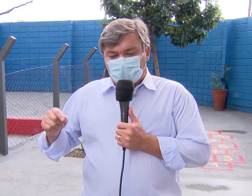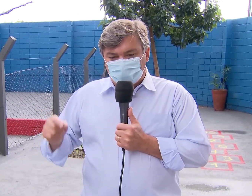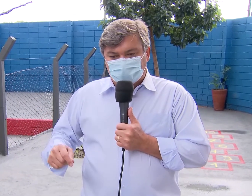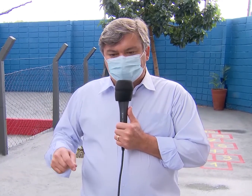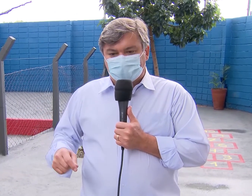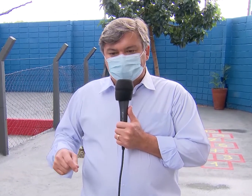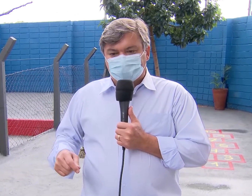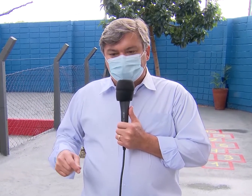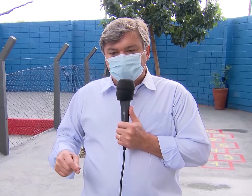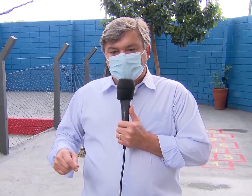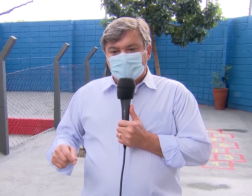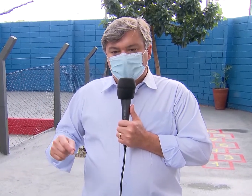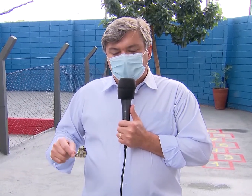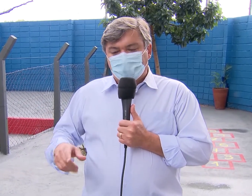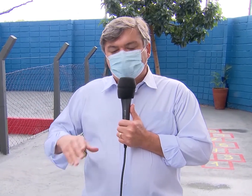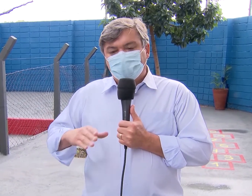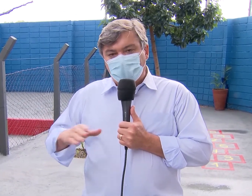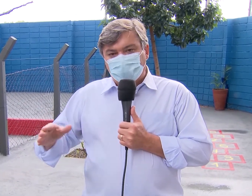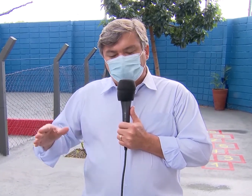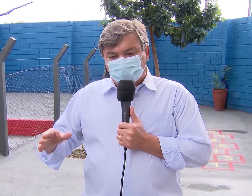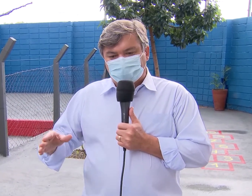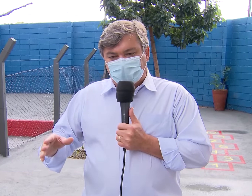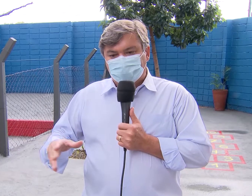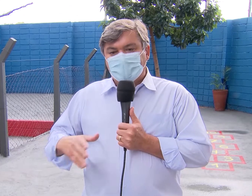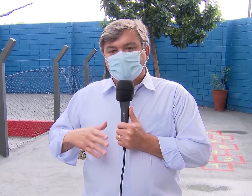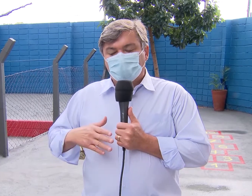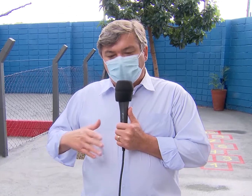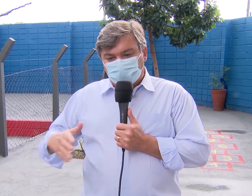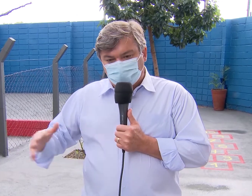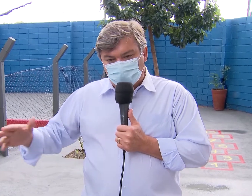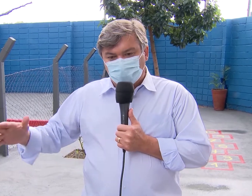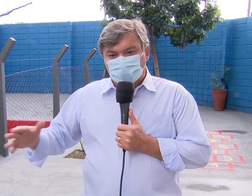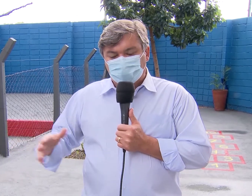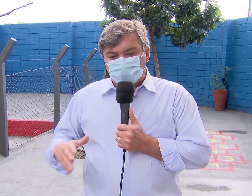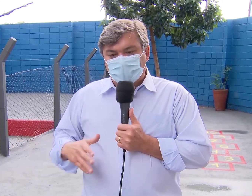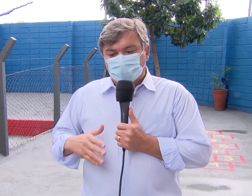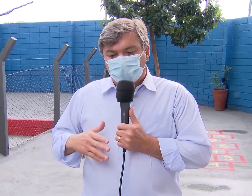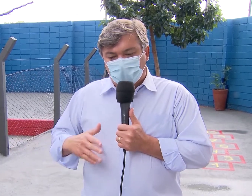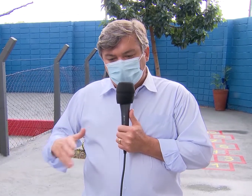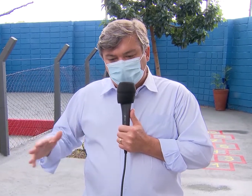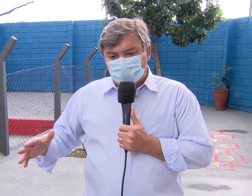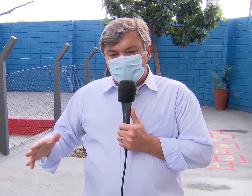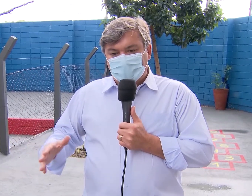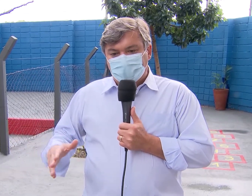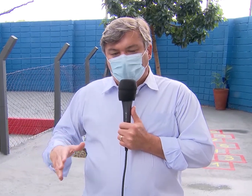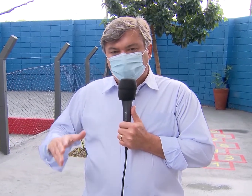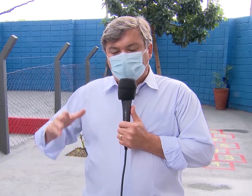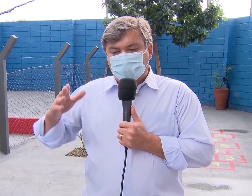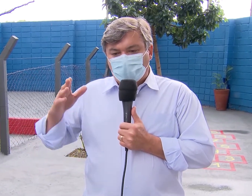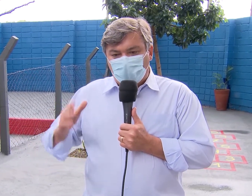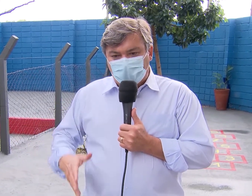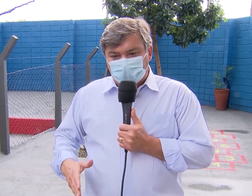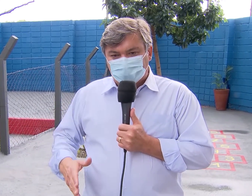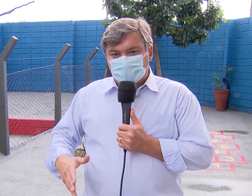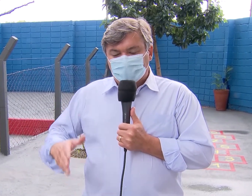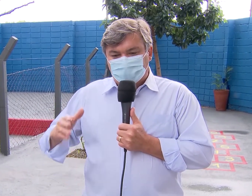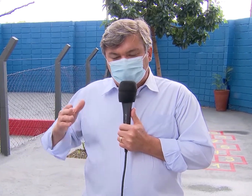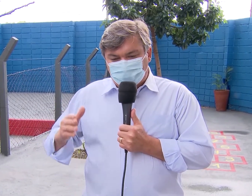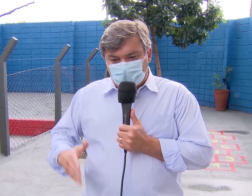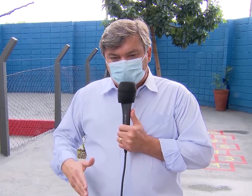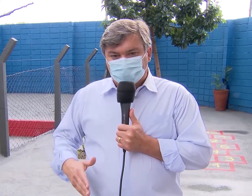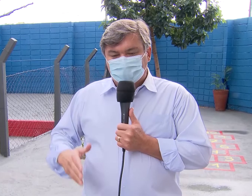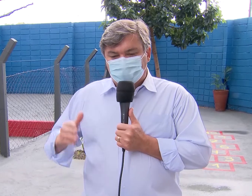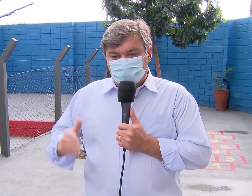esse é o papel da fiscalização, mas tirando estes casos, não mais fluiu tudo normalmente e nós estamos acompanhando